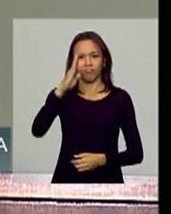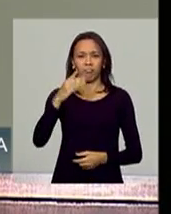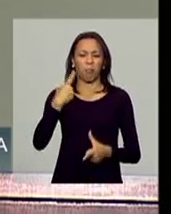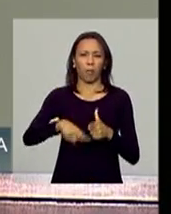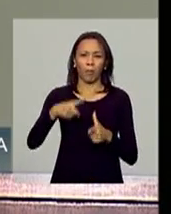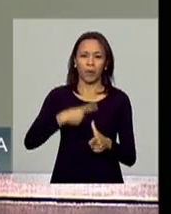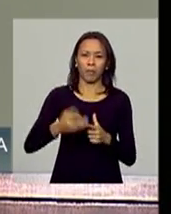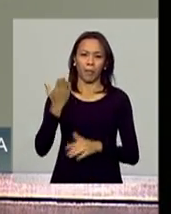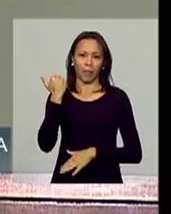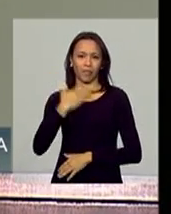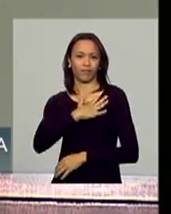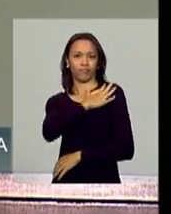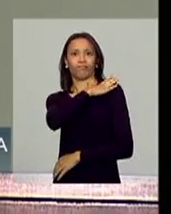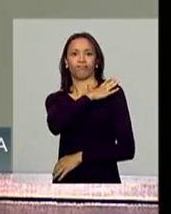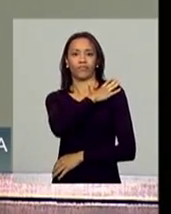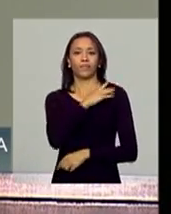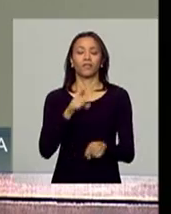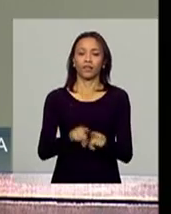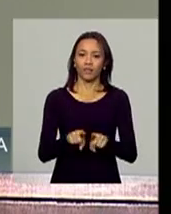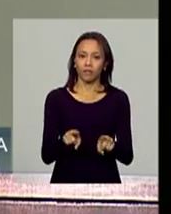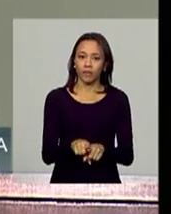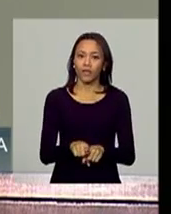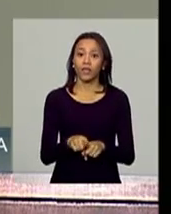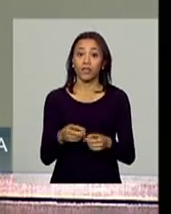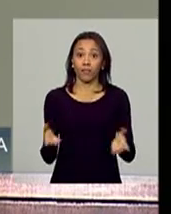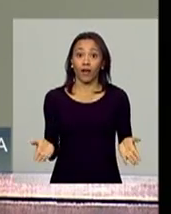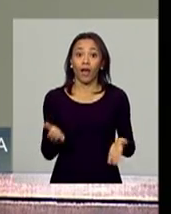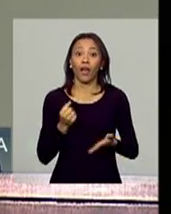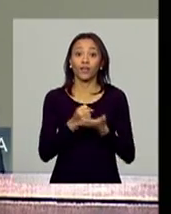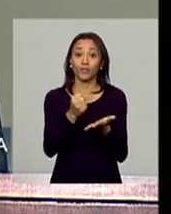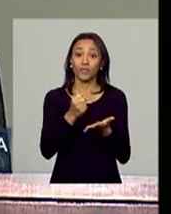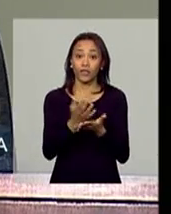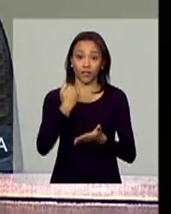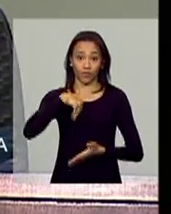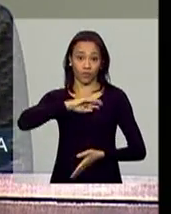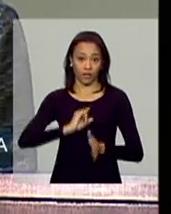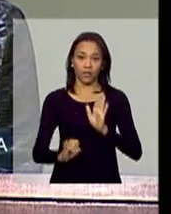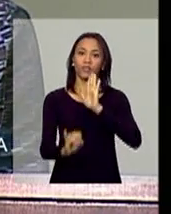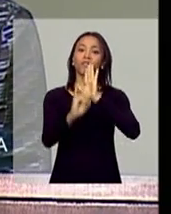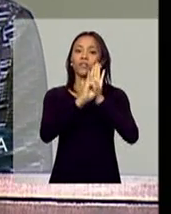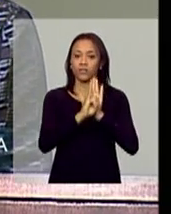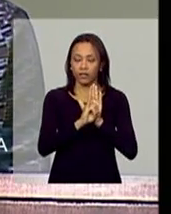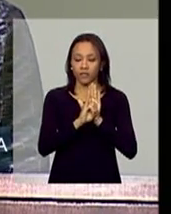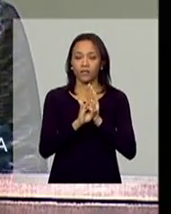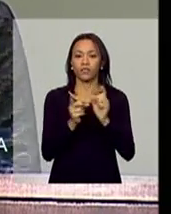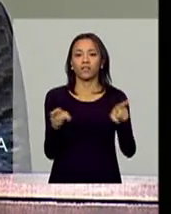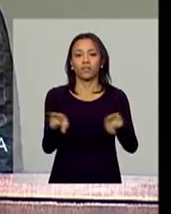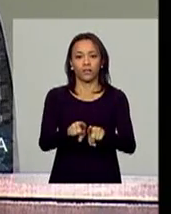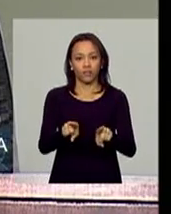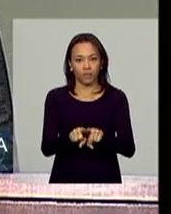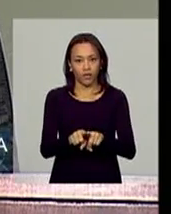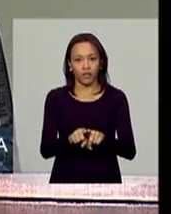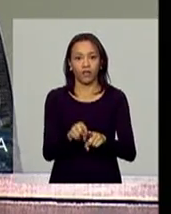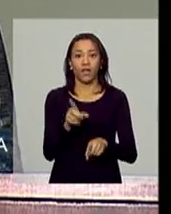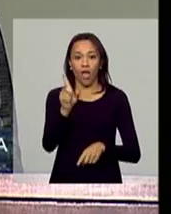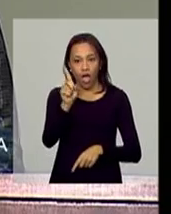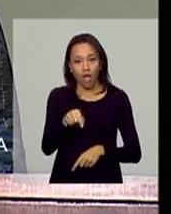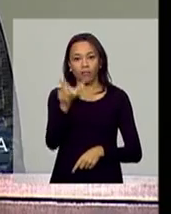de construção da nossa nacionalidade e também